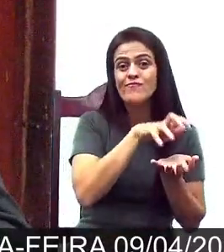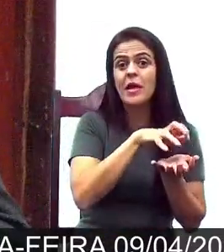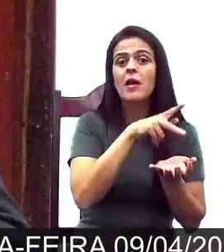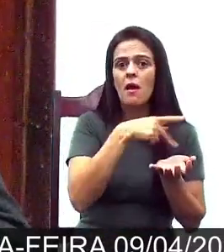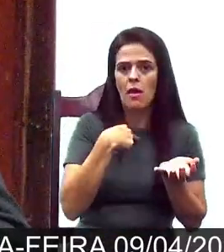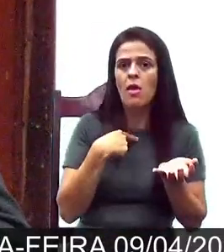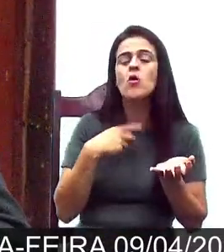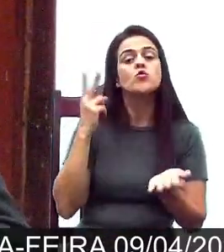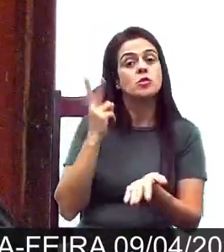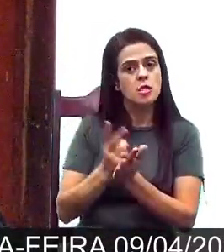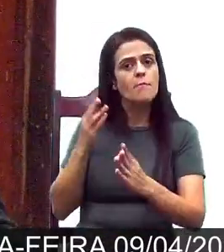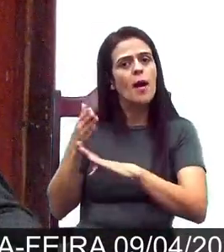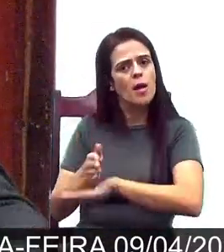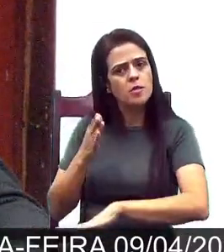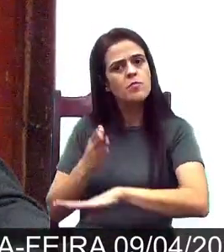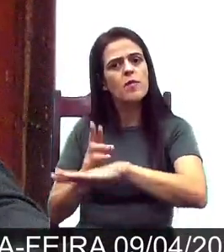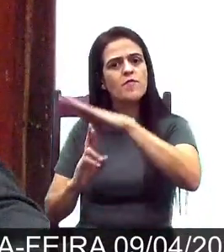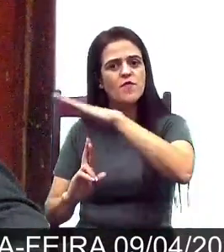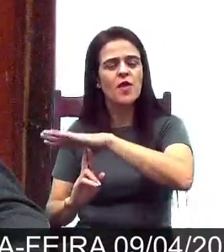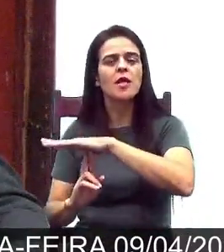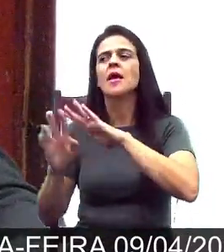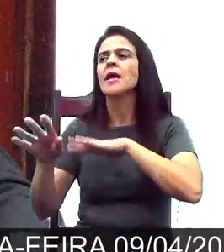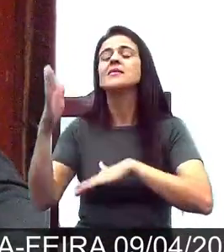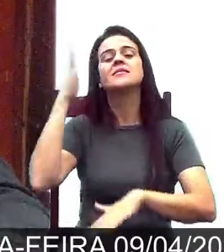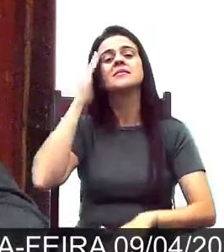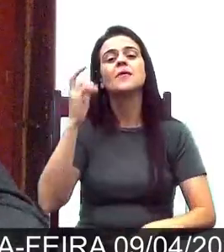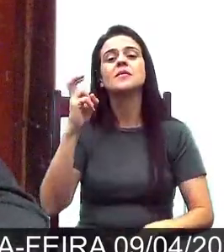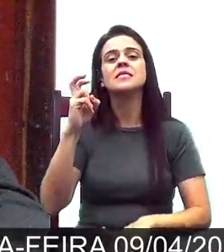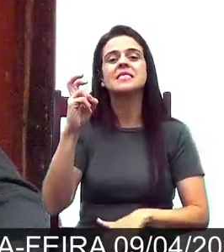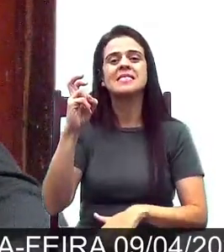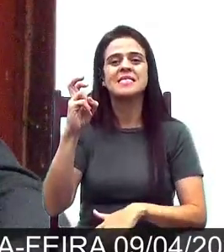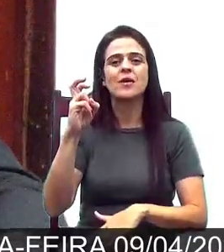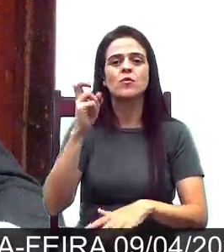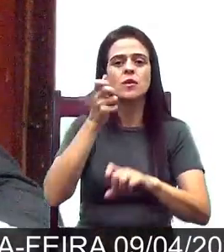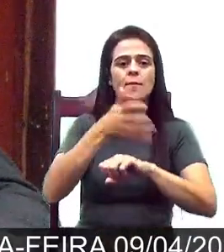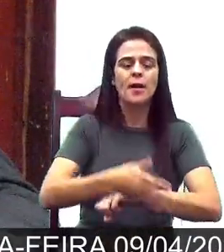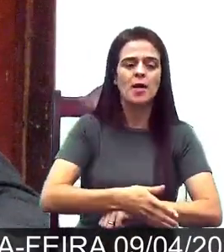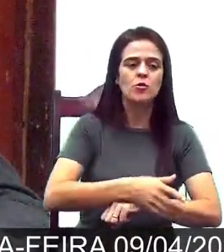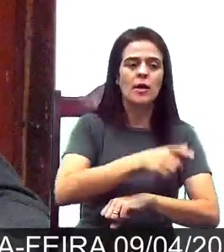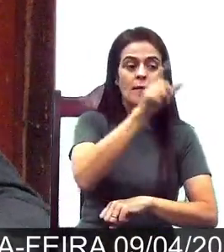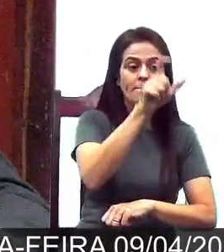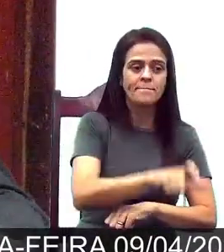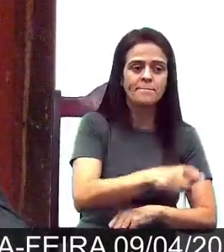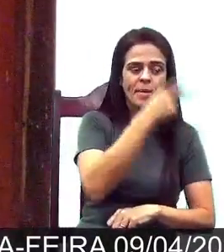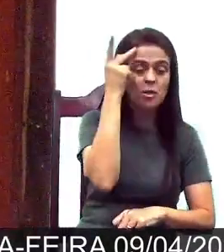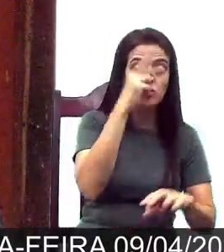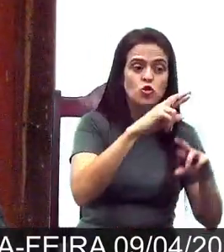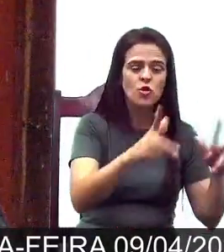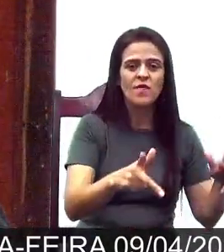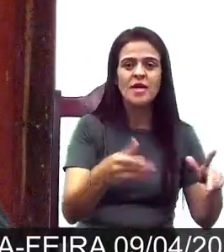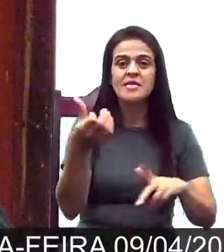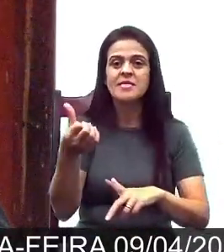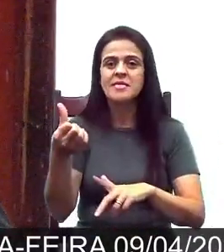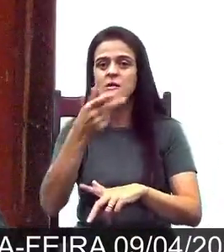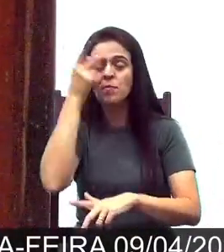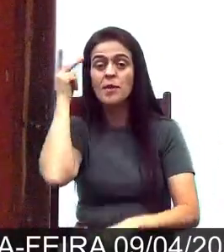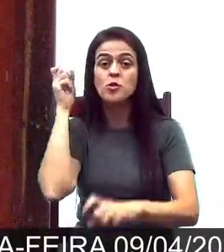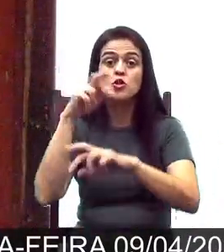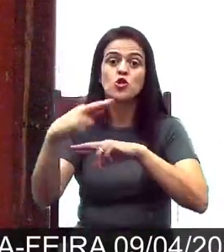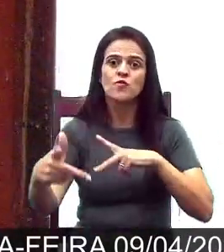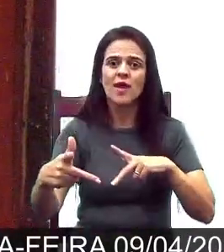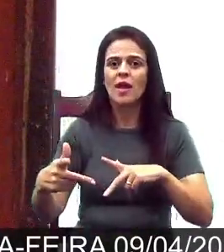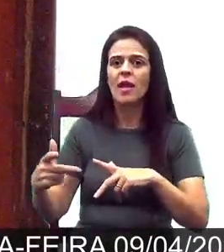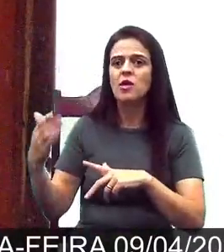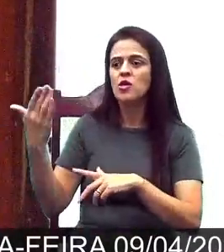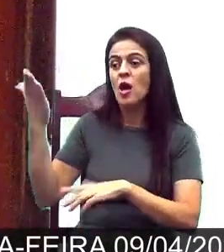participo da feira, eu falo 5 horas da manhã um público, 6 horas é outro público, 7 horas é outro público. O público ali é muito rotativo,